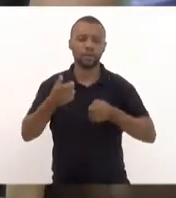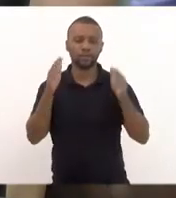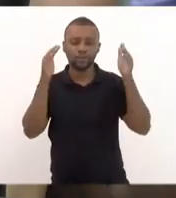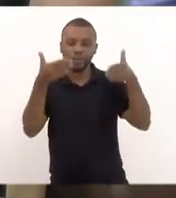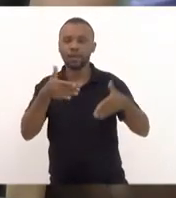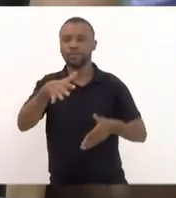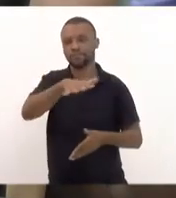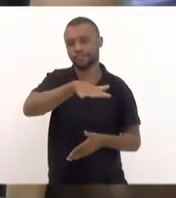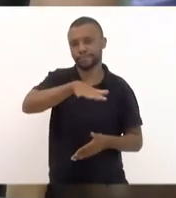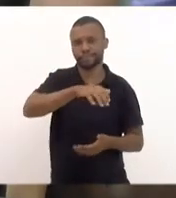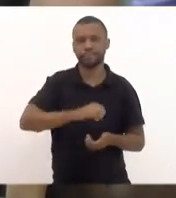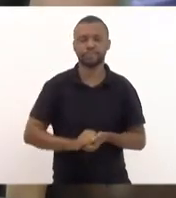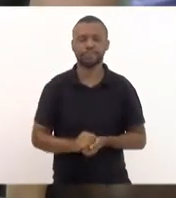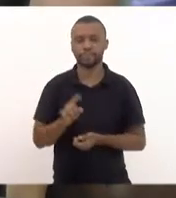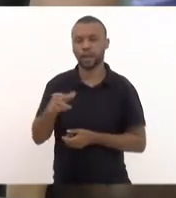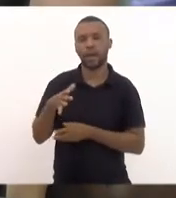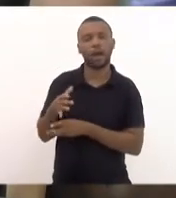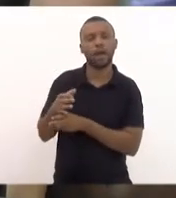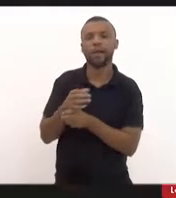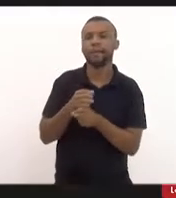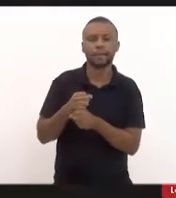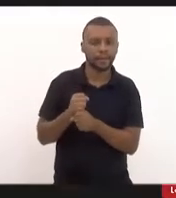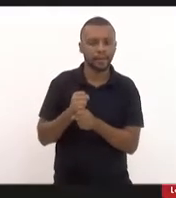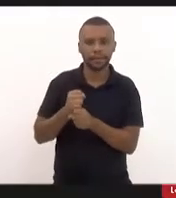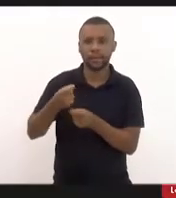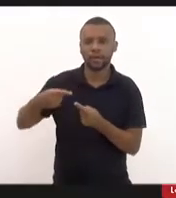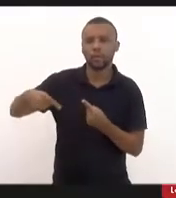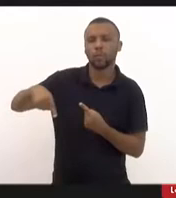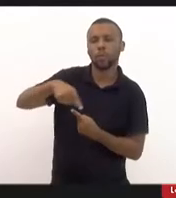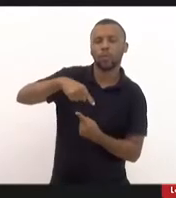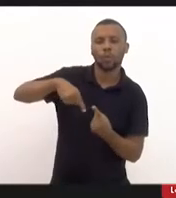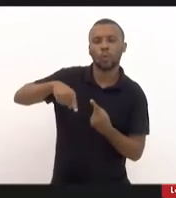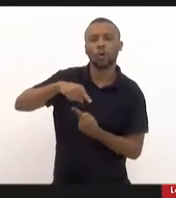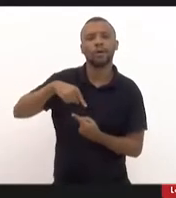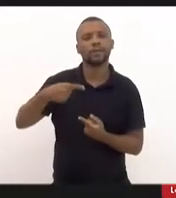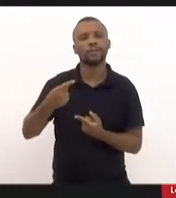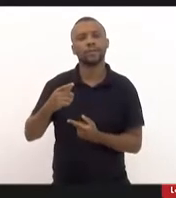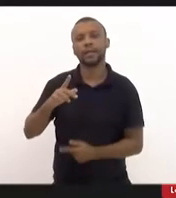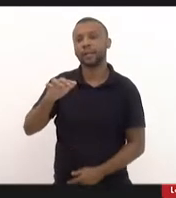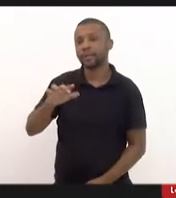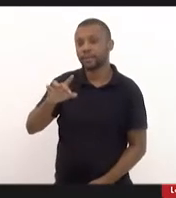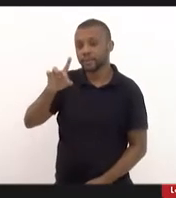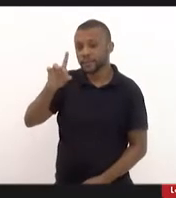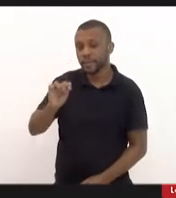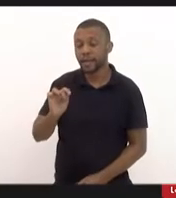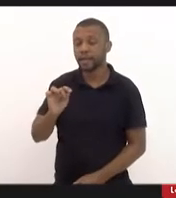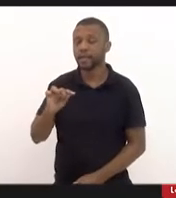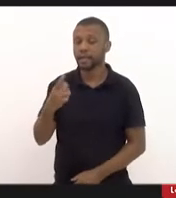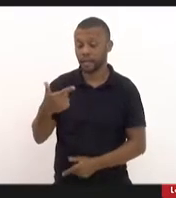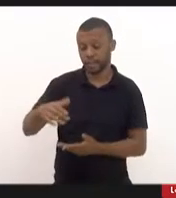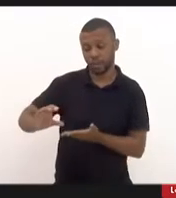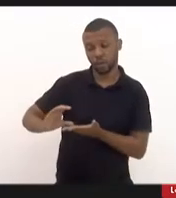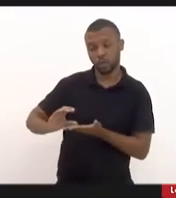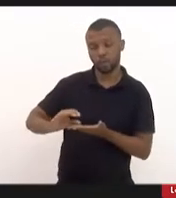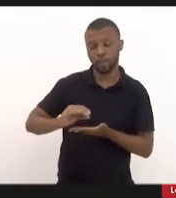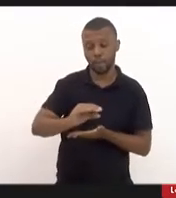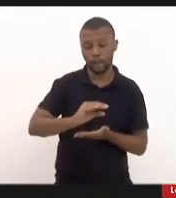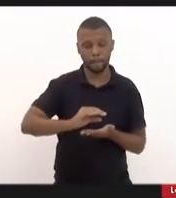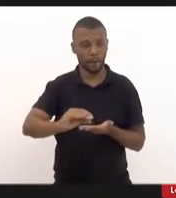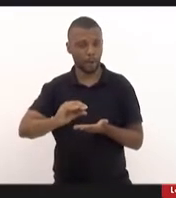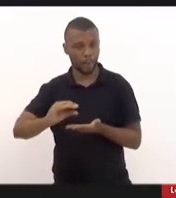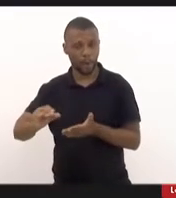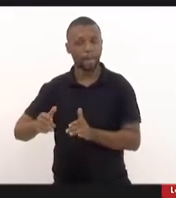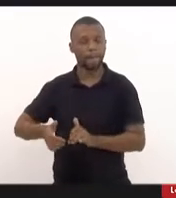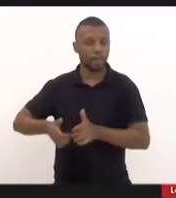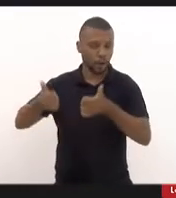Isso aí é a receita corrente líquida, né? E a gente precisa dividir melhor esses recursos também internamente. O problema é que, se você for